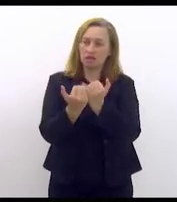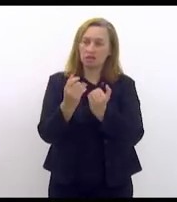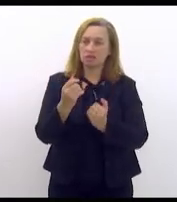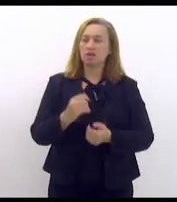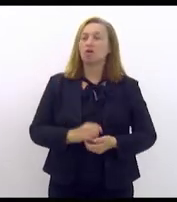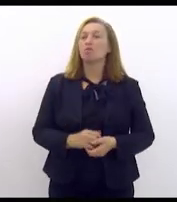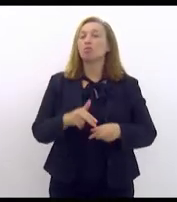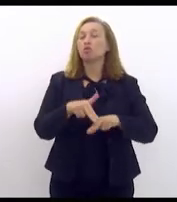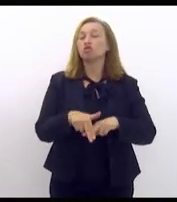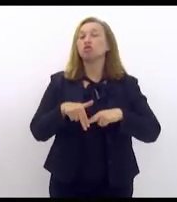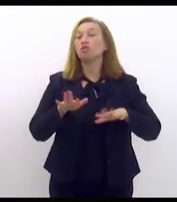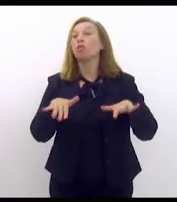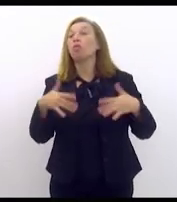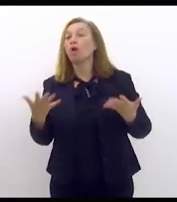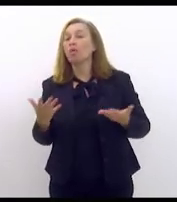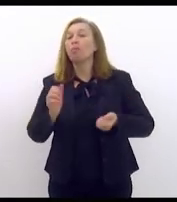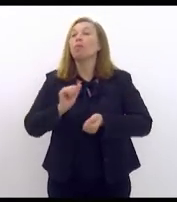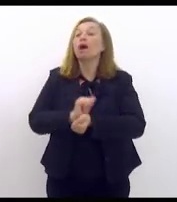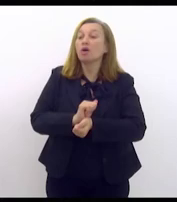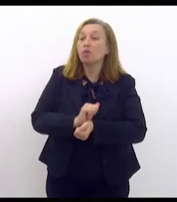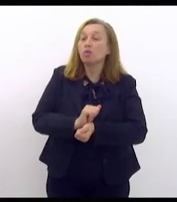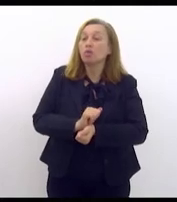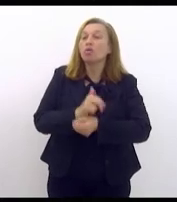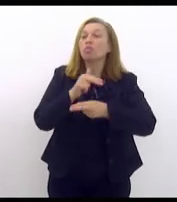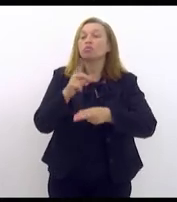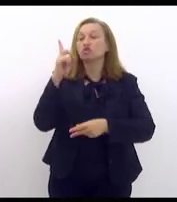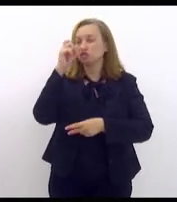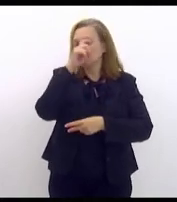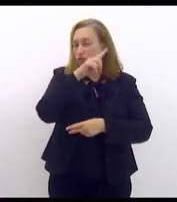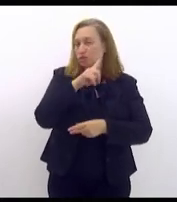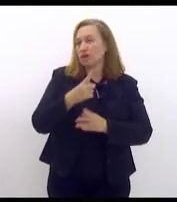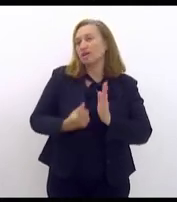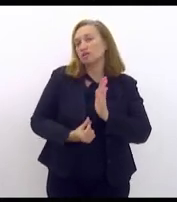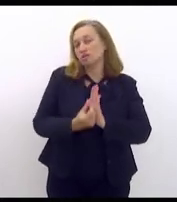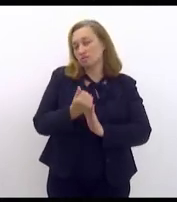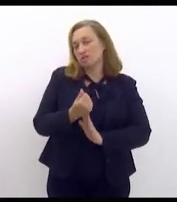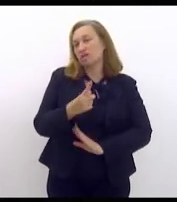conta dessa dificuldade orçamentária.